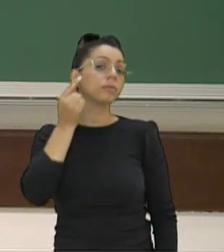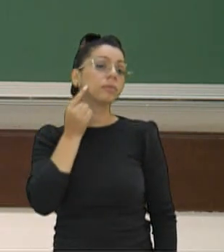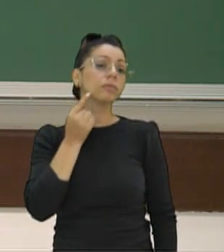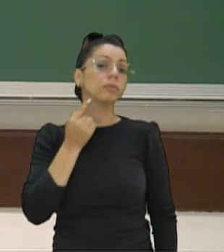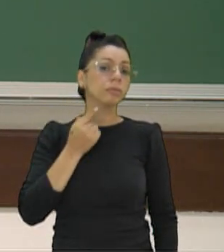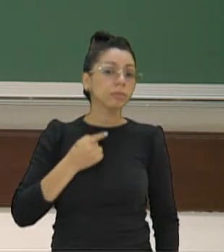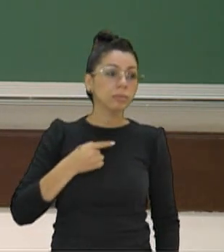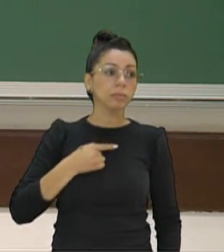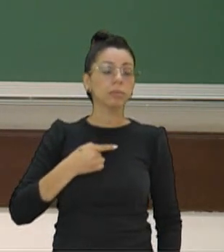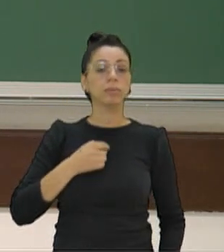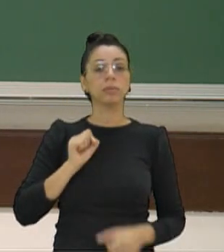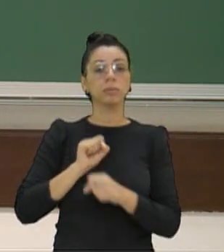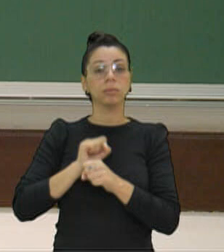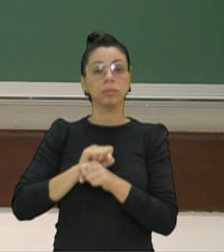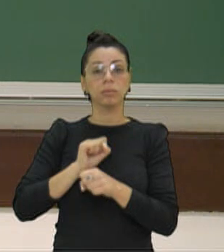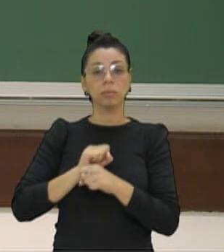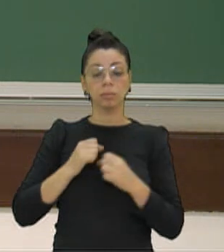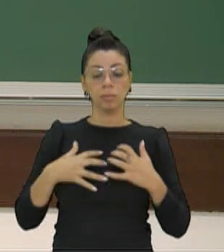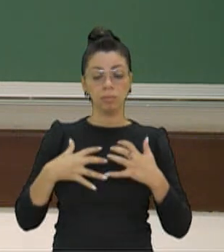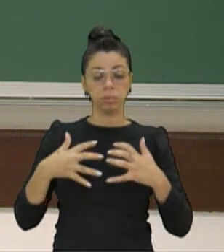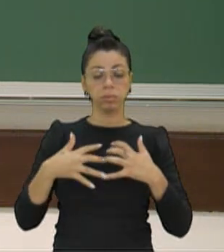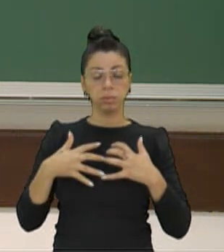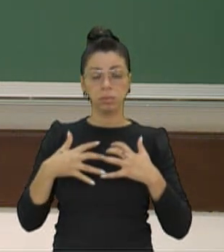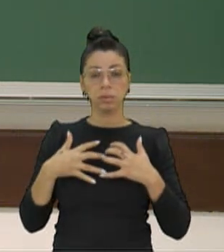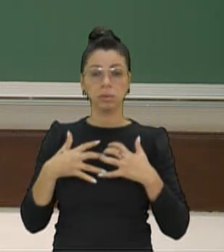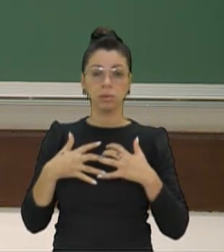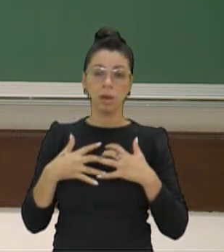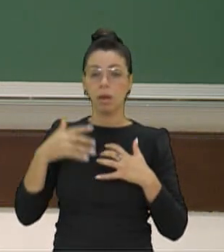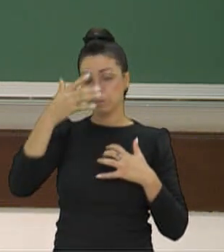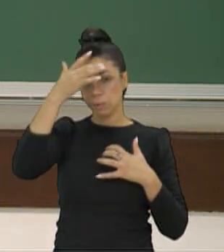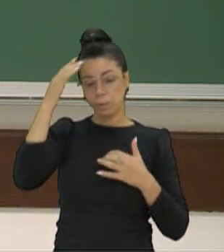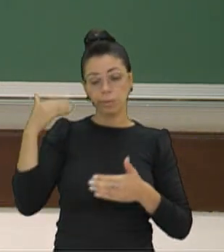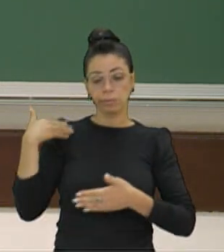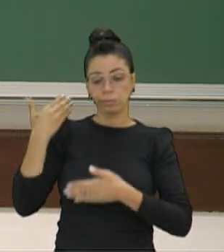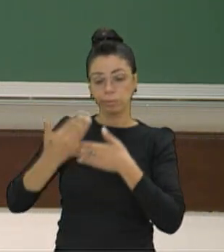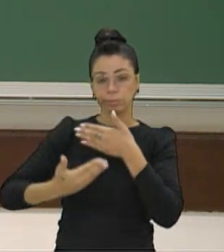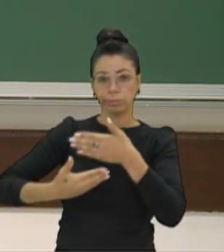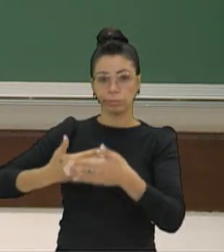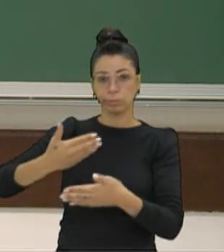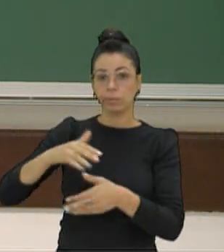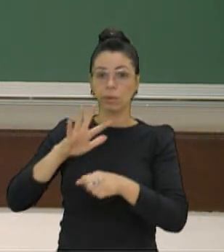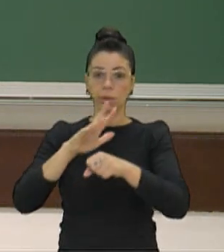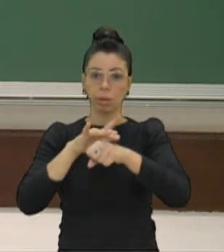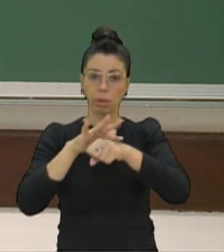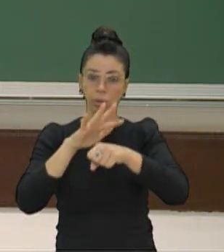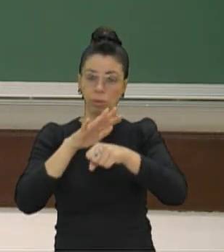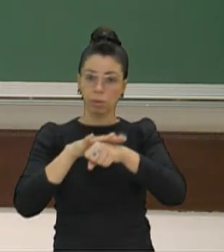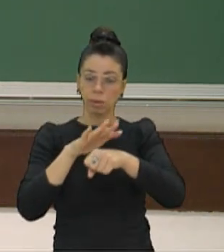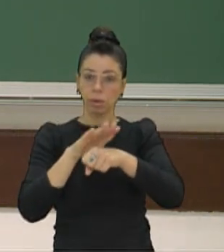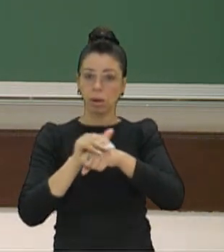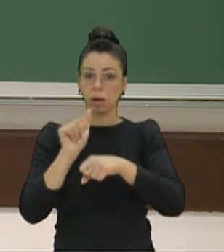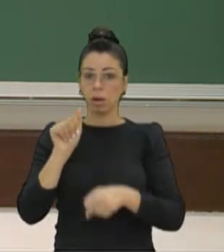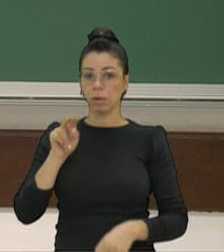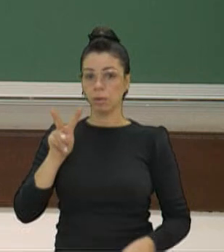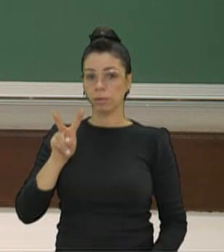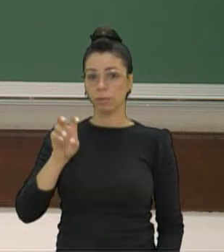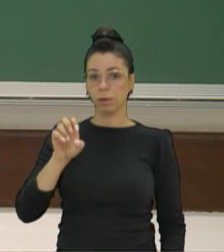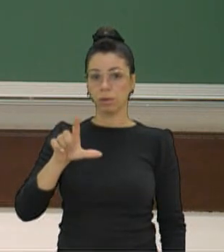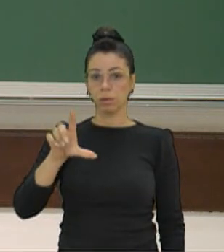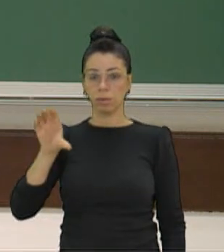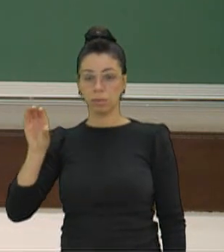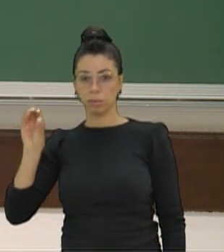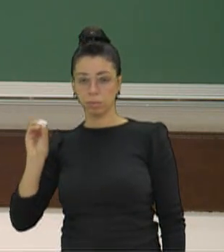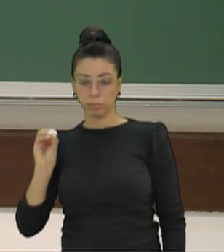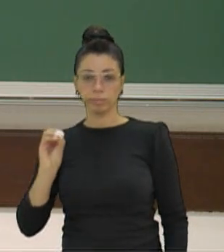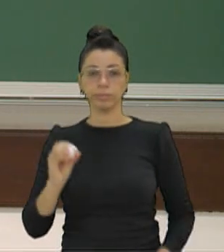e se instalam lá nos pulmões, a pessoa vai desenvolver essa inflamação no alvéolo, tá? É isso que caracteriza